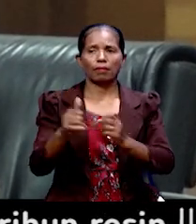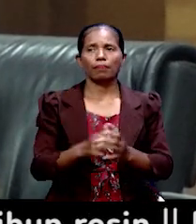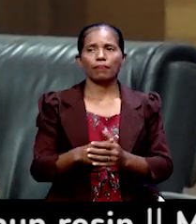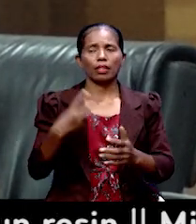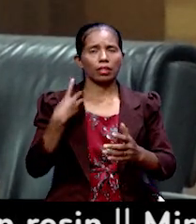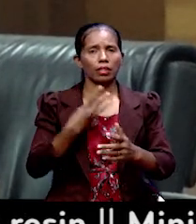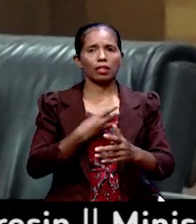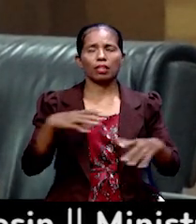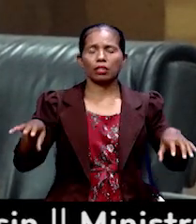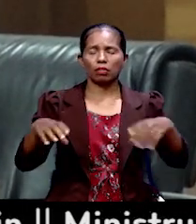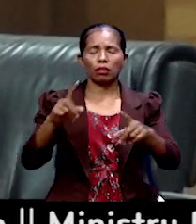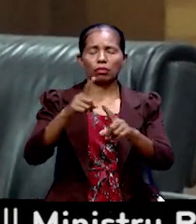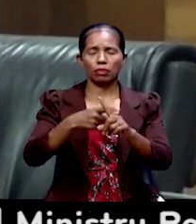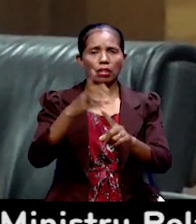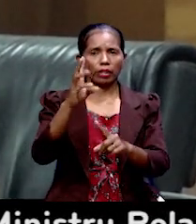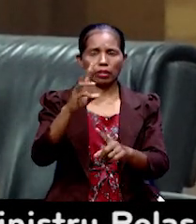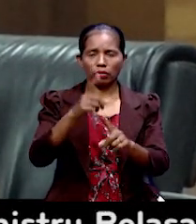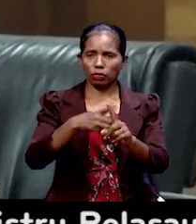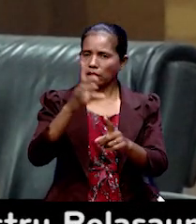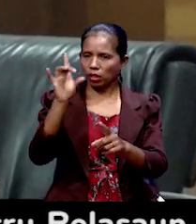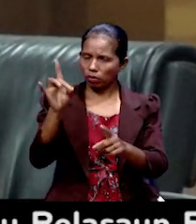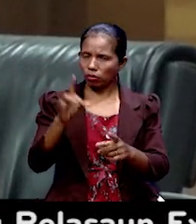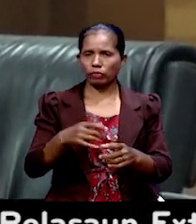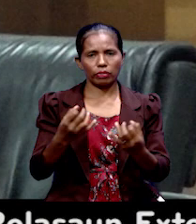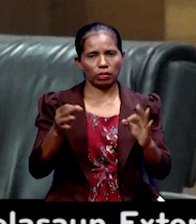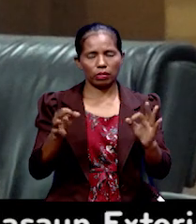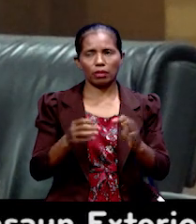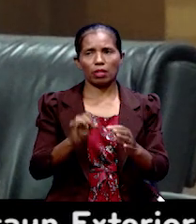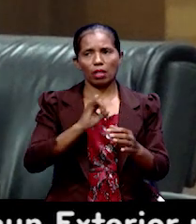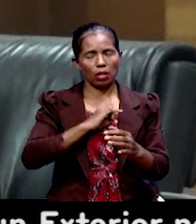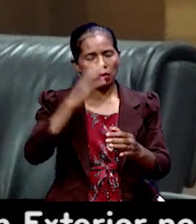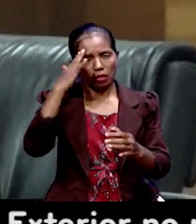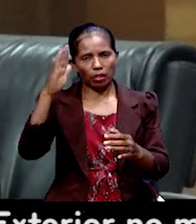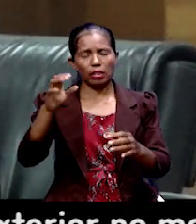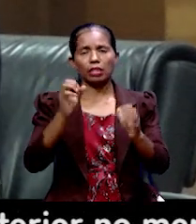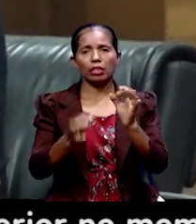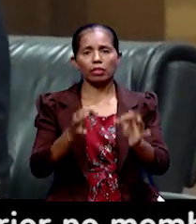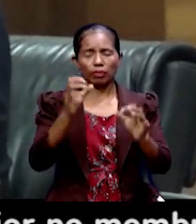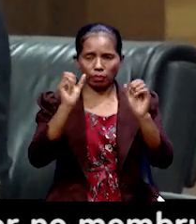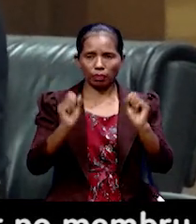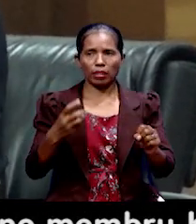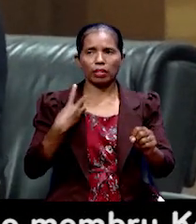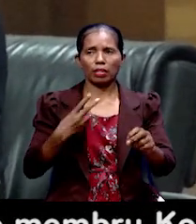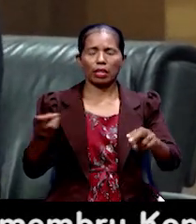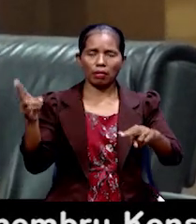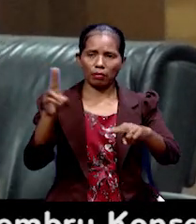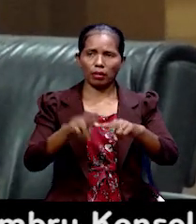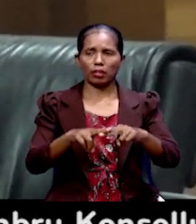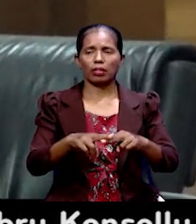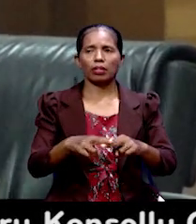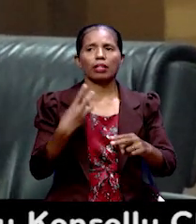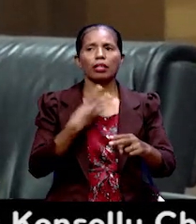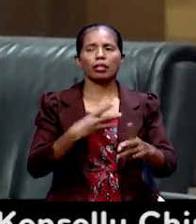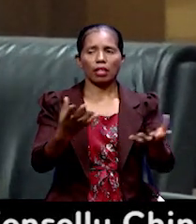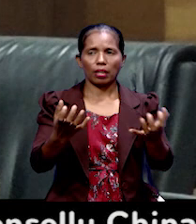ni serviço ne fulan ne fulan hito date. Então hau la tene se bele kala ita aumenta teto por kita kara ka